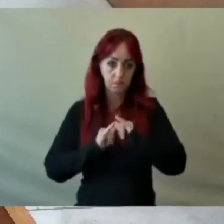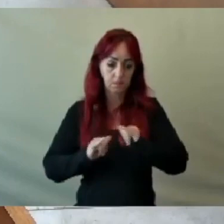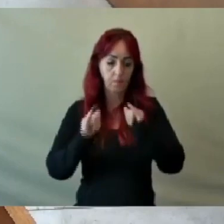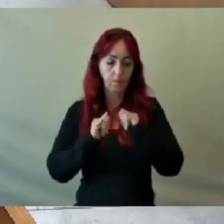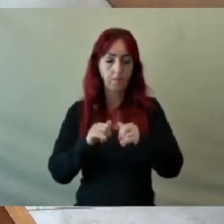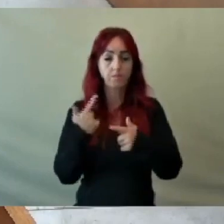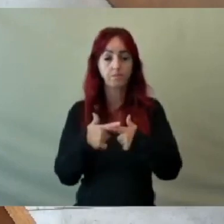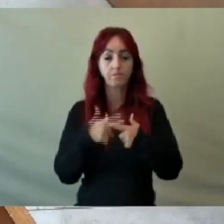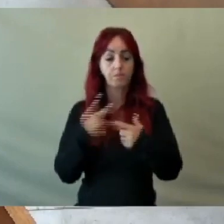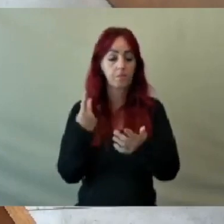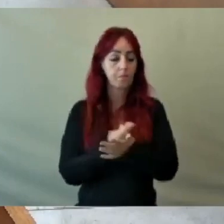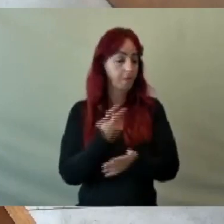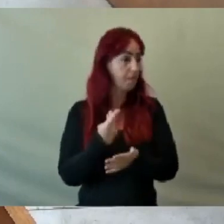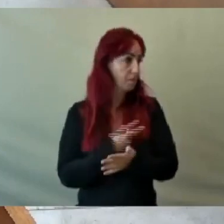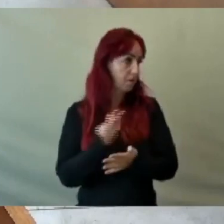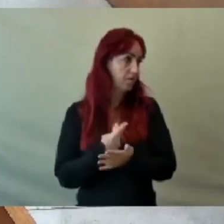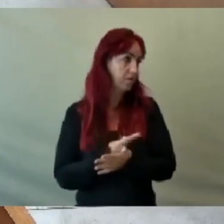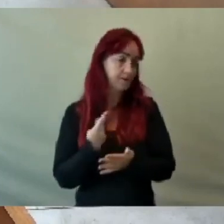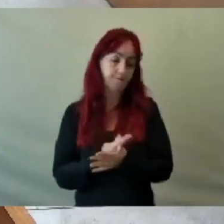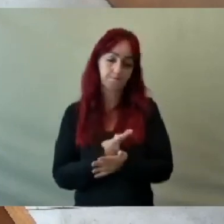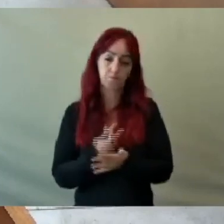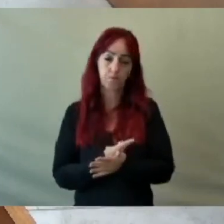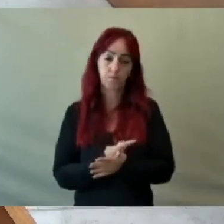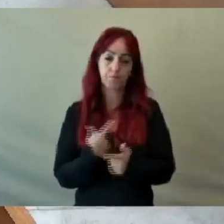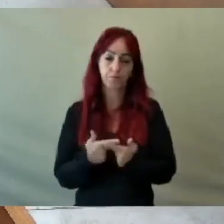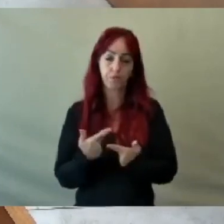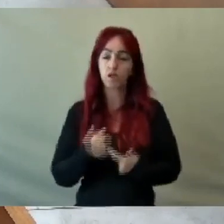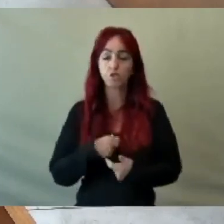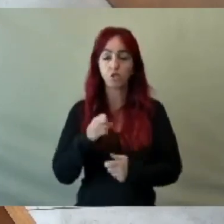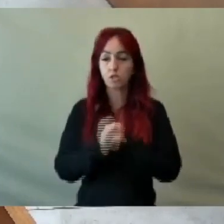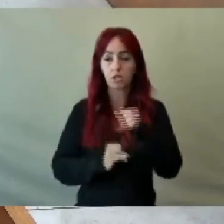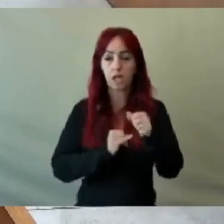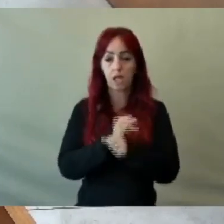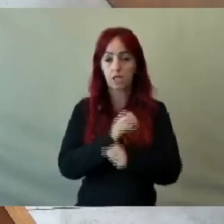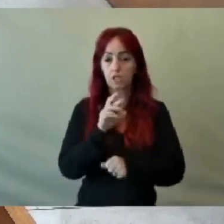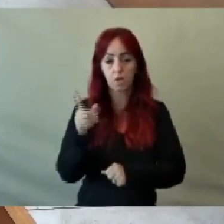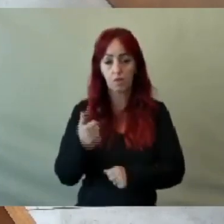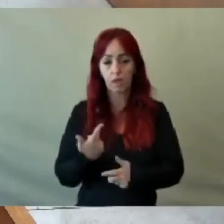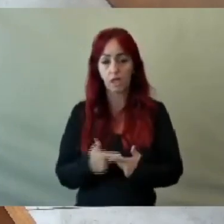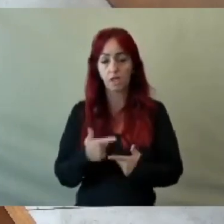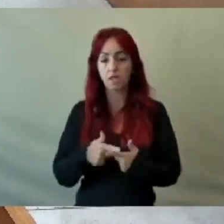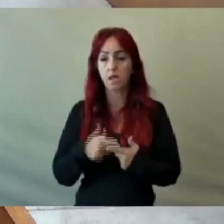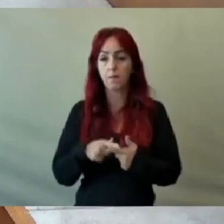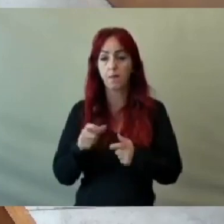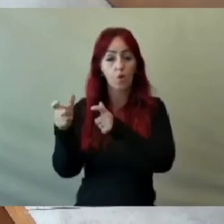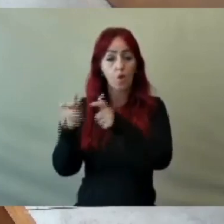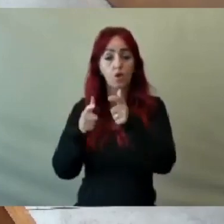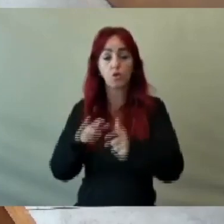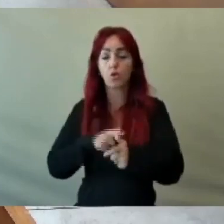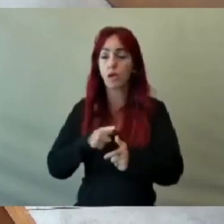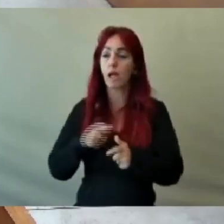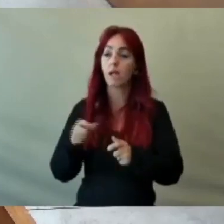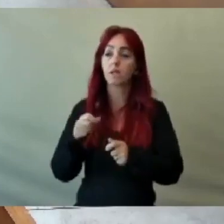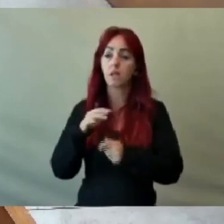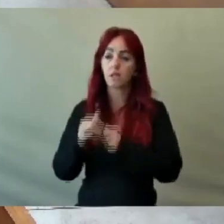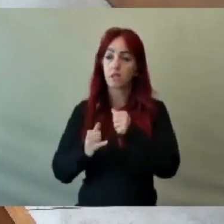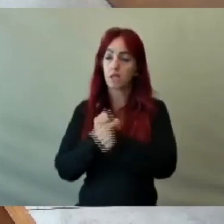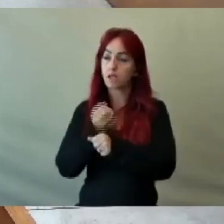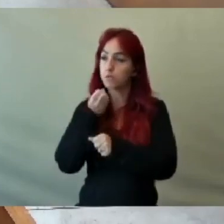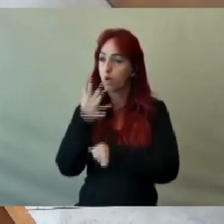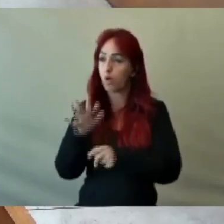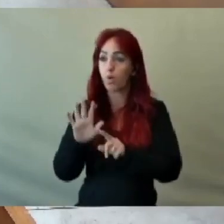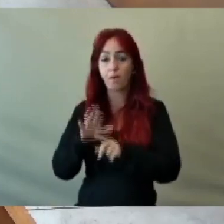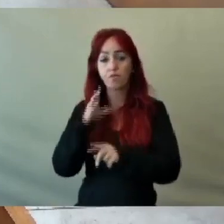problema não é só de internet, porque mesmo na Zona Sul, onde tem banda larga com qualidade, não funciona. O problema não é só